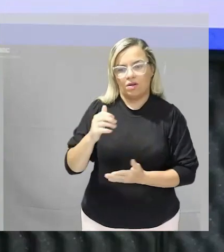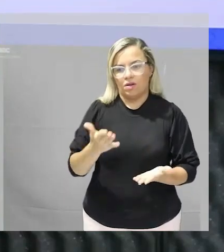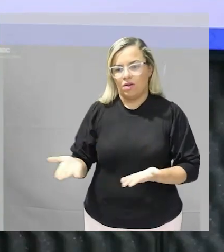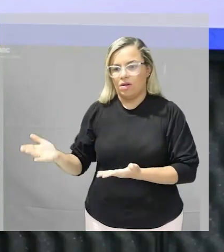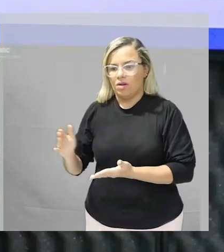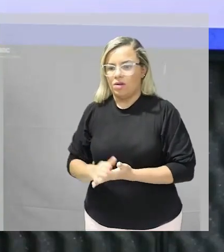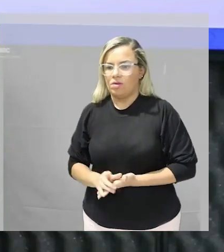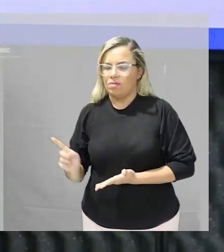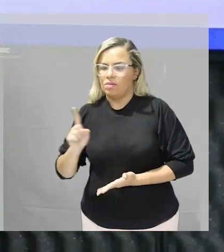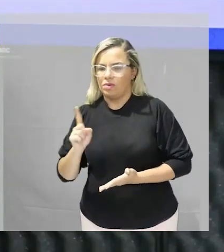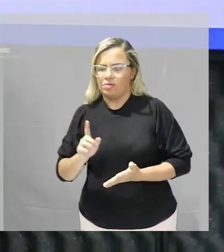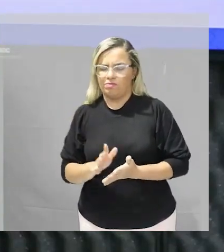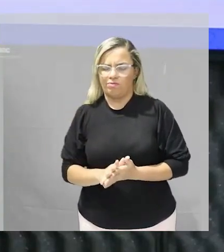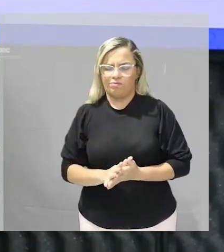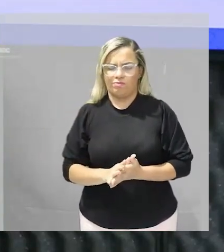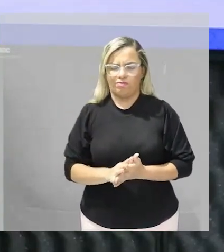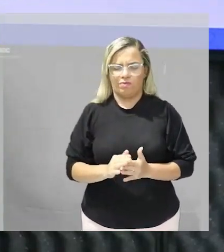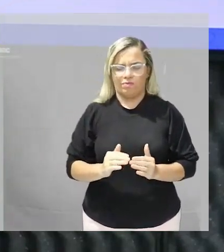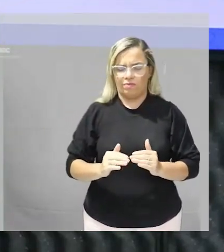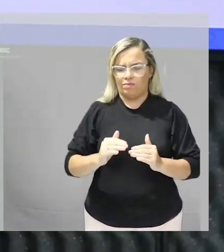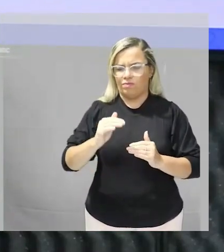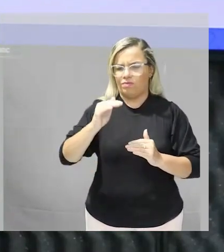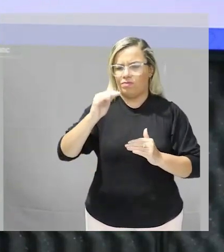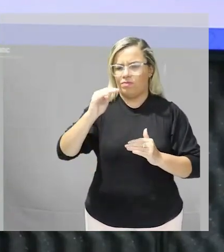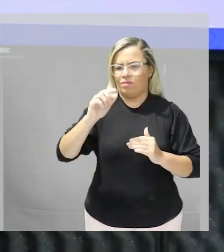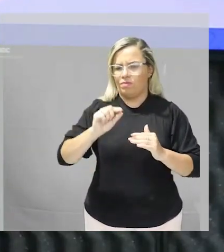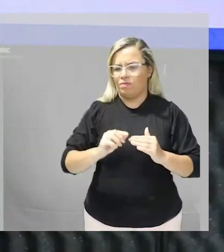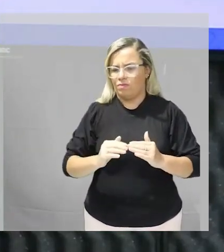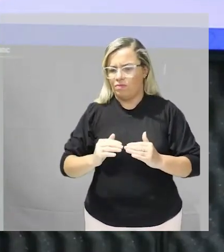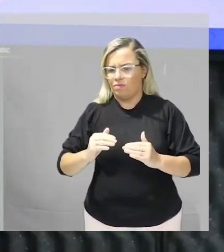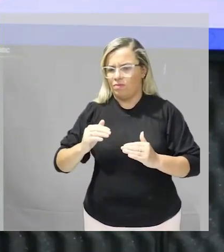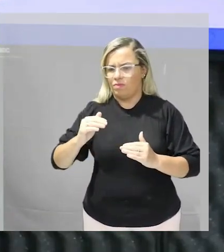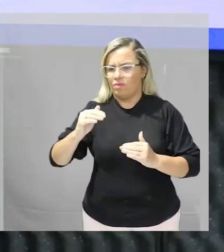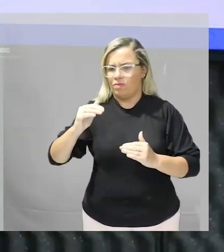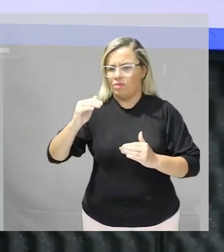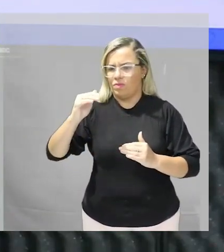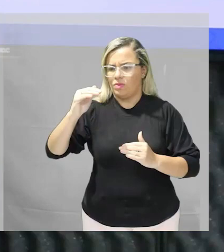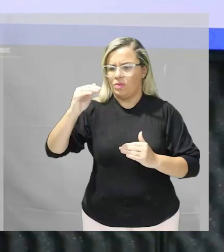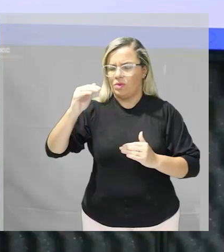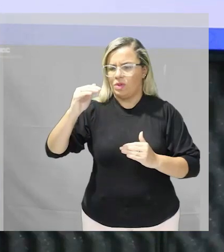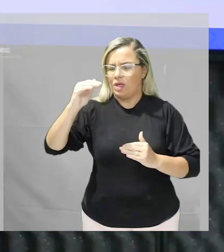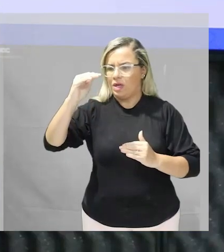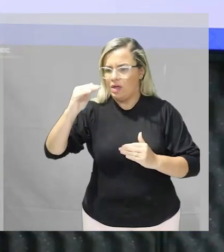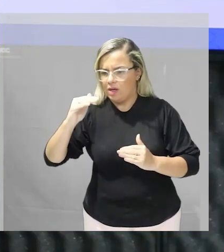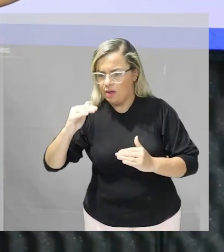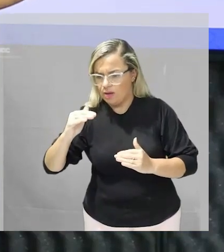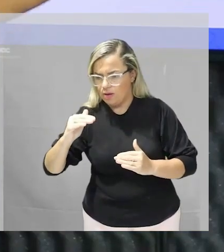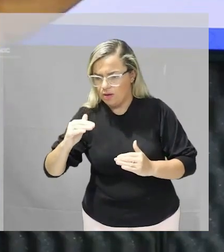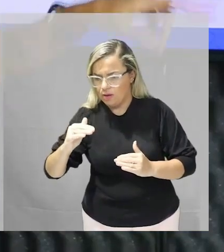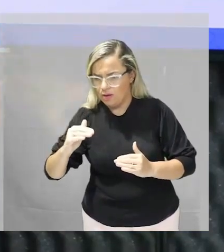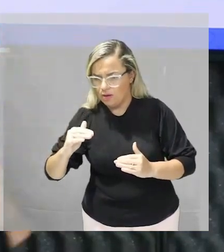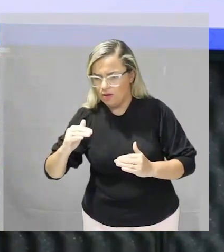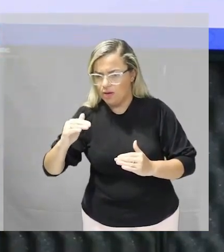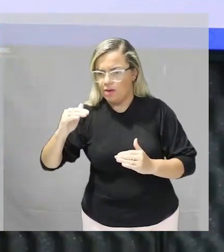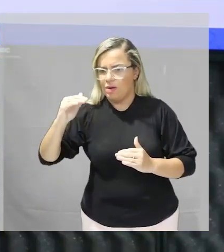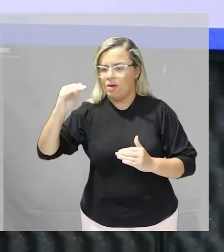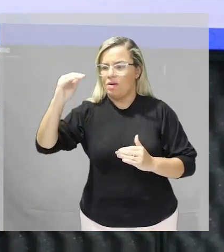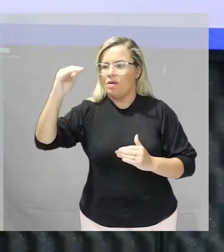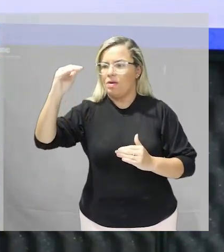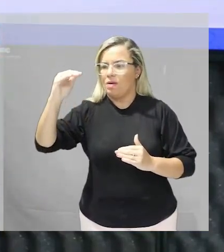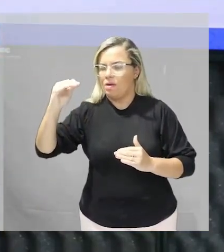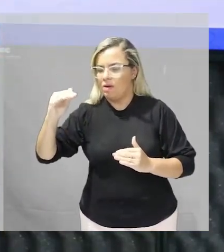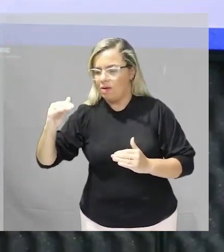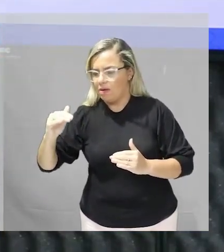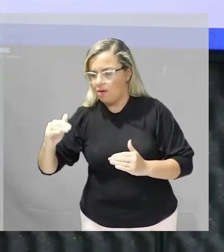ela não é crescente e linear ela já começou não crescendo ela já começou caindo né decrescendo no caso Então